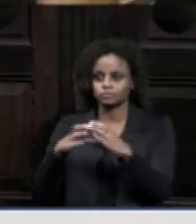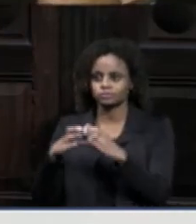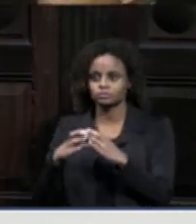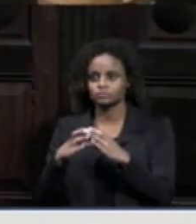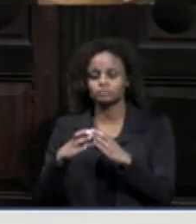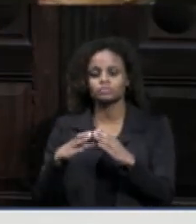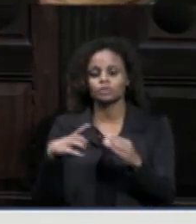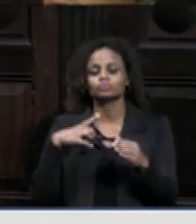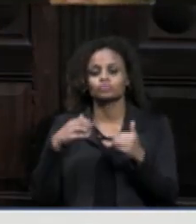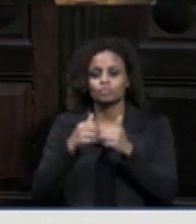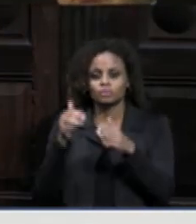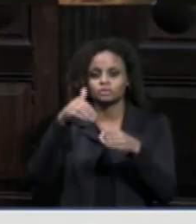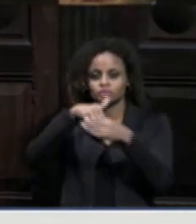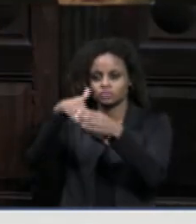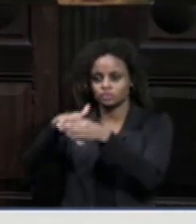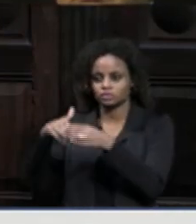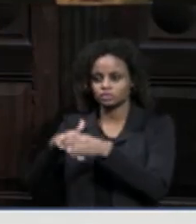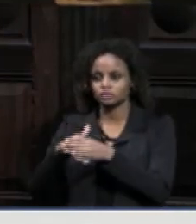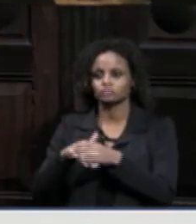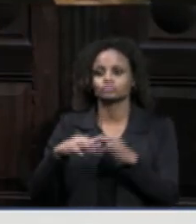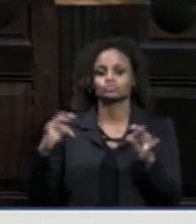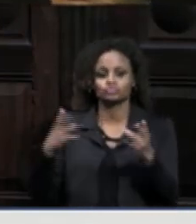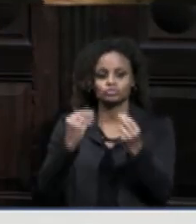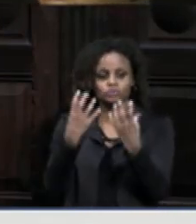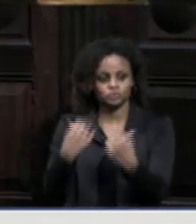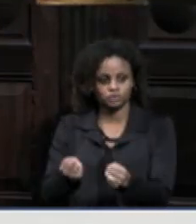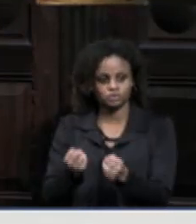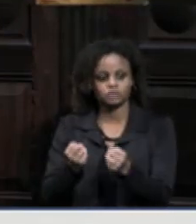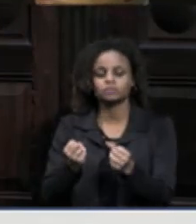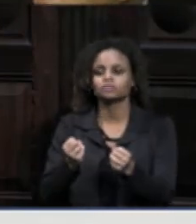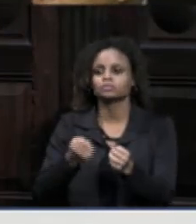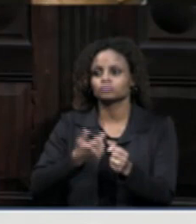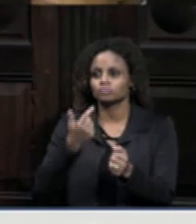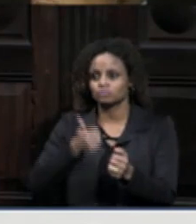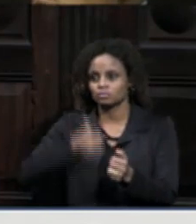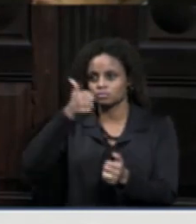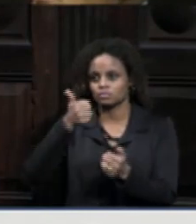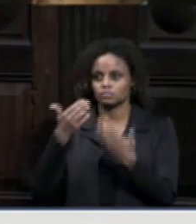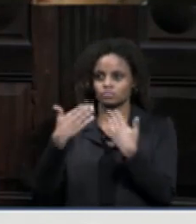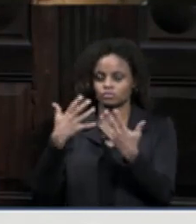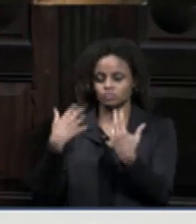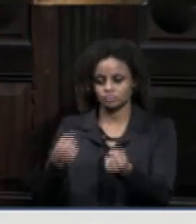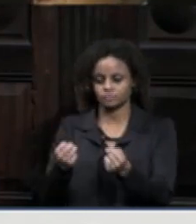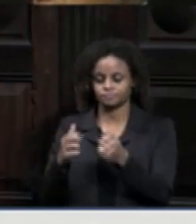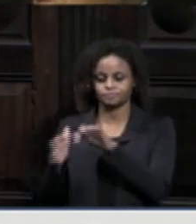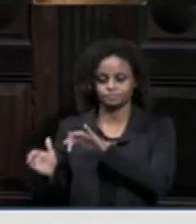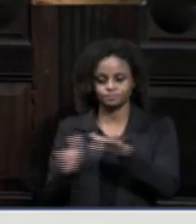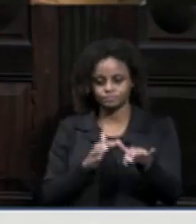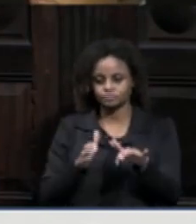os senhores que aprovam nesse como estão aprovados em primeira discussão, retorna em segunda. Anuncio projeto de lei